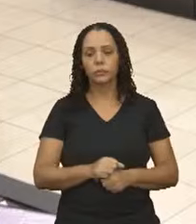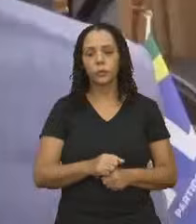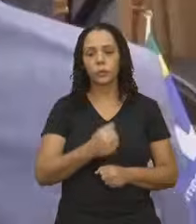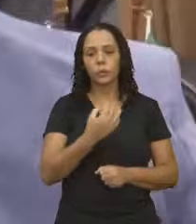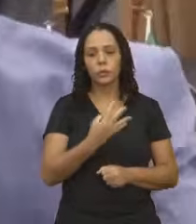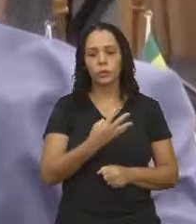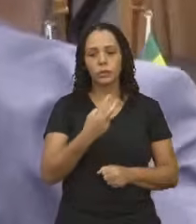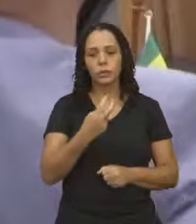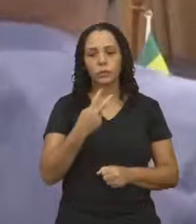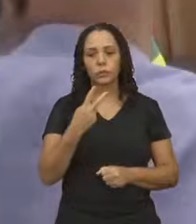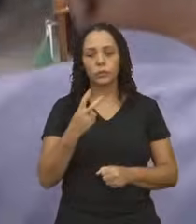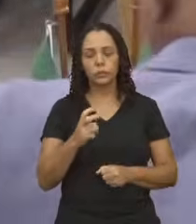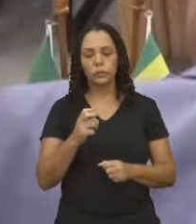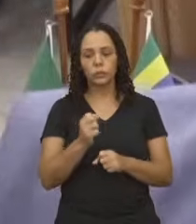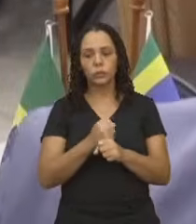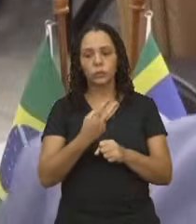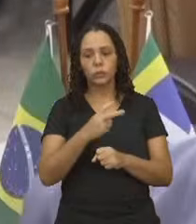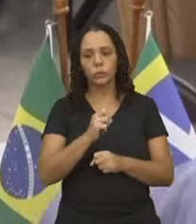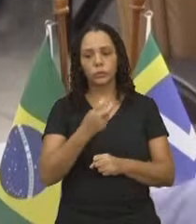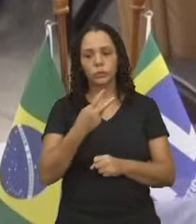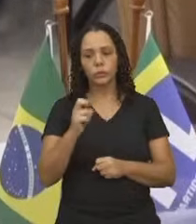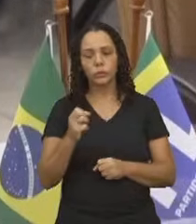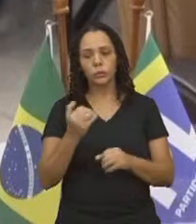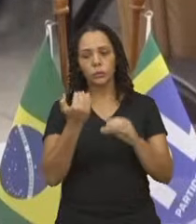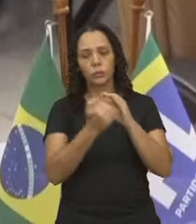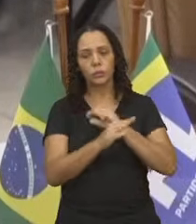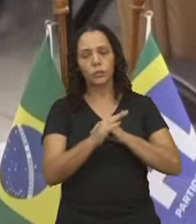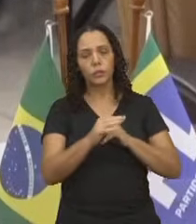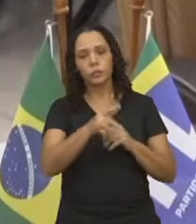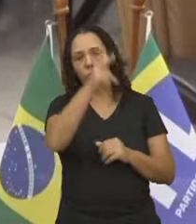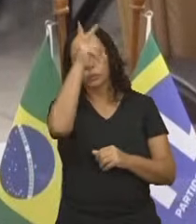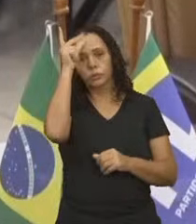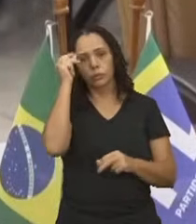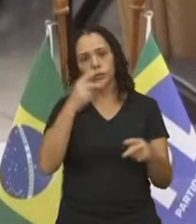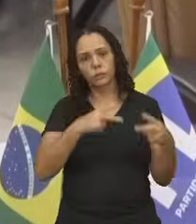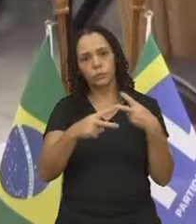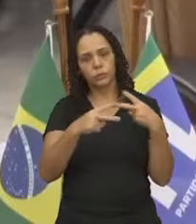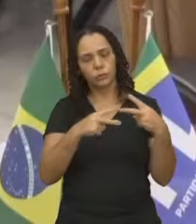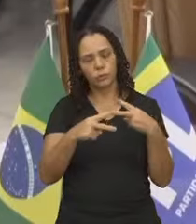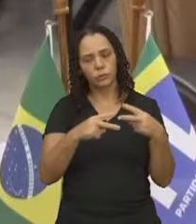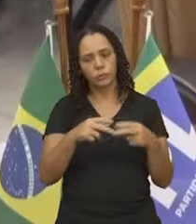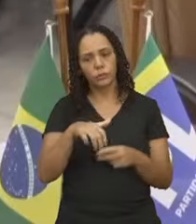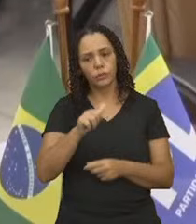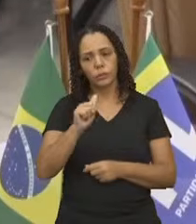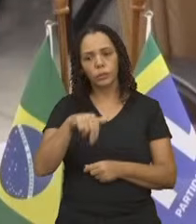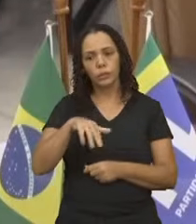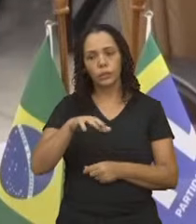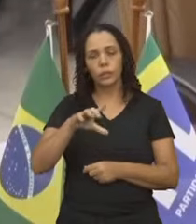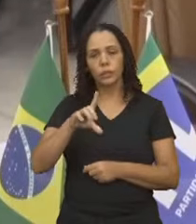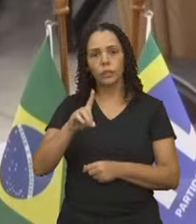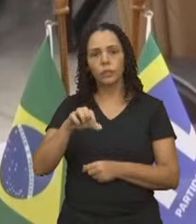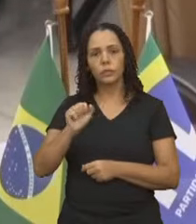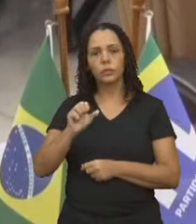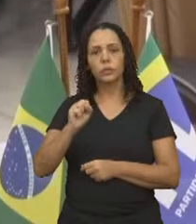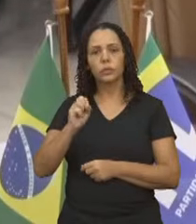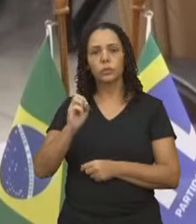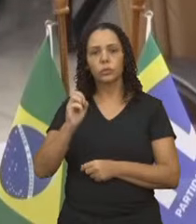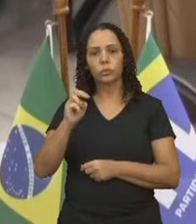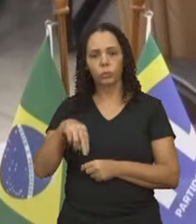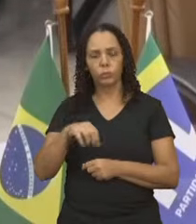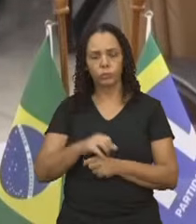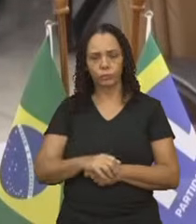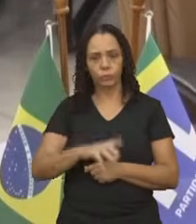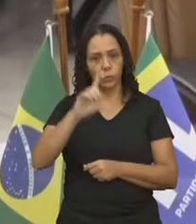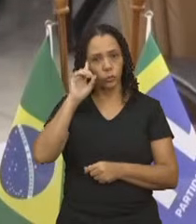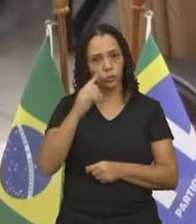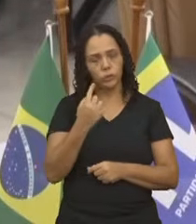425/2025, estou mandando para o prefeito de São José dos Campos, Anderson Faria, no dia 16